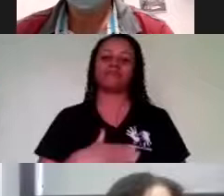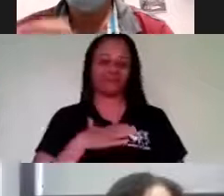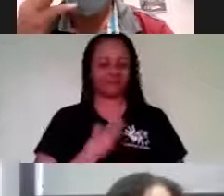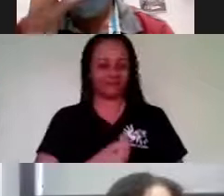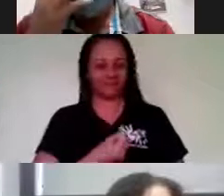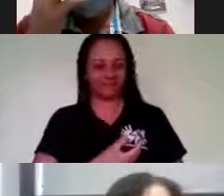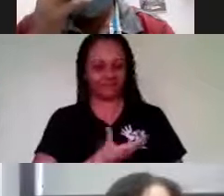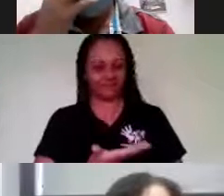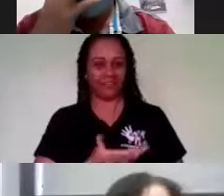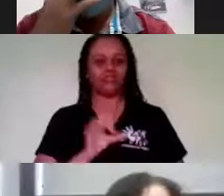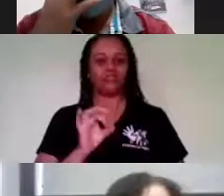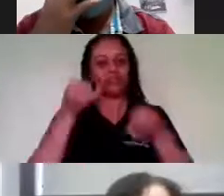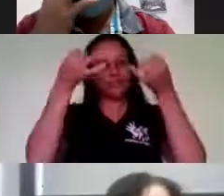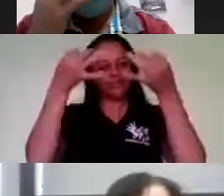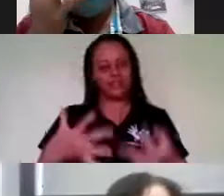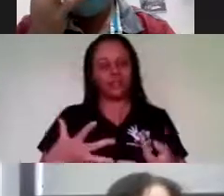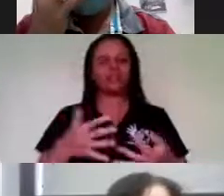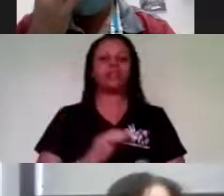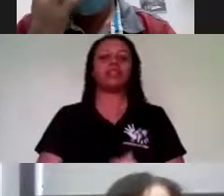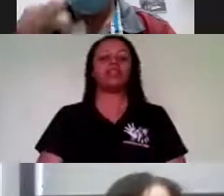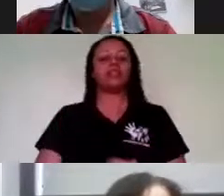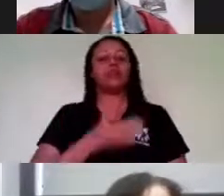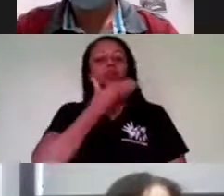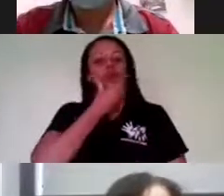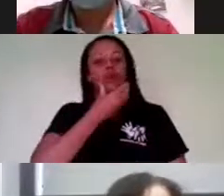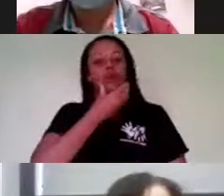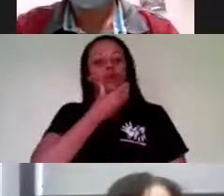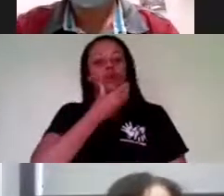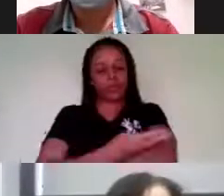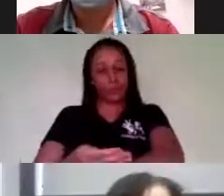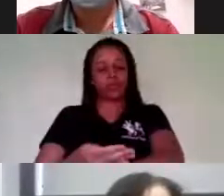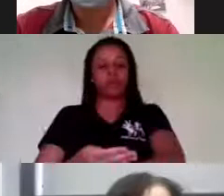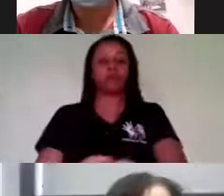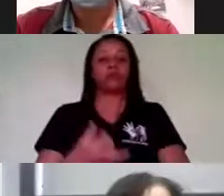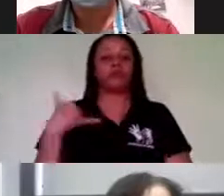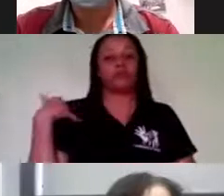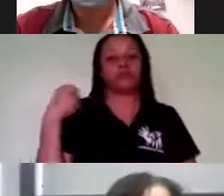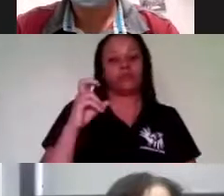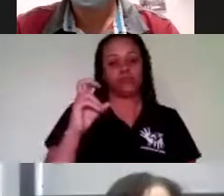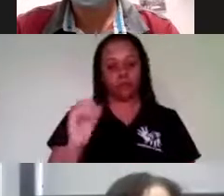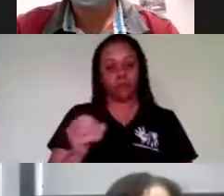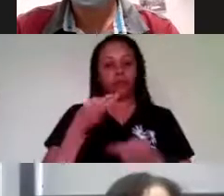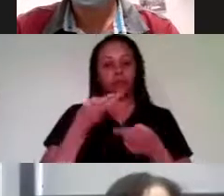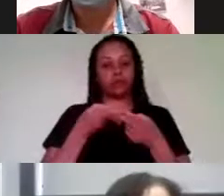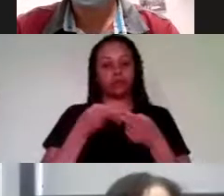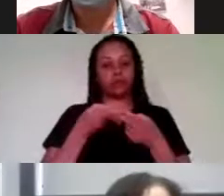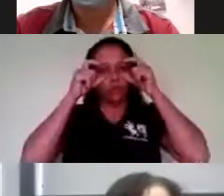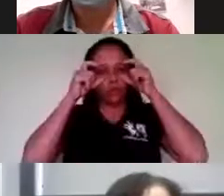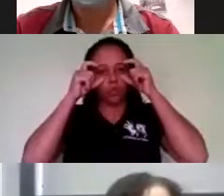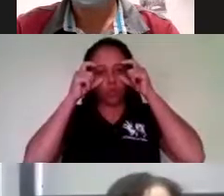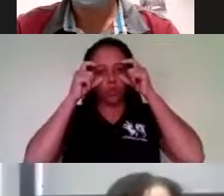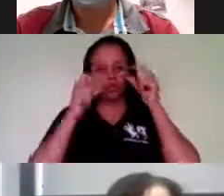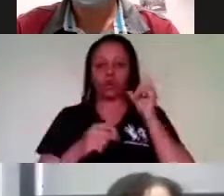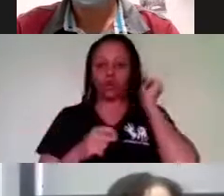me autodescrevendo também, sou um homem branco, de 50 anos, estou usando óculos, tenho um cabelo